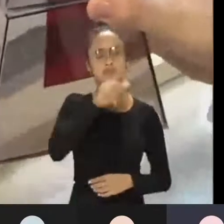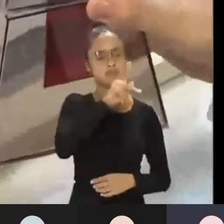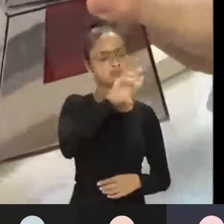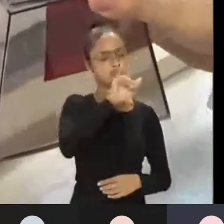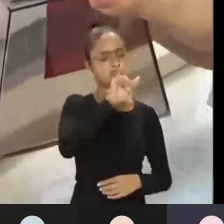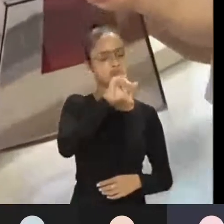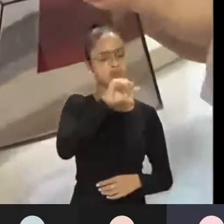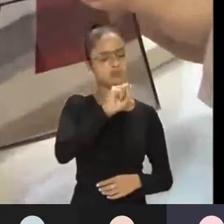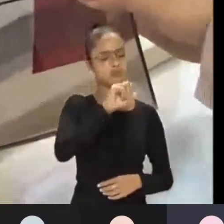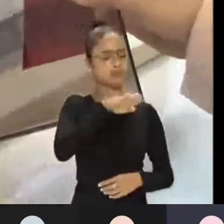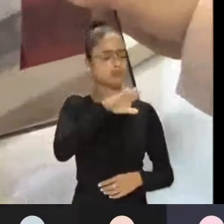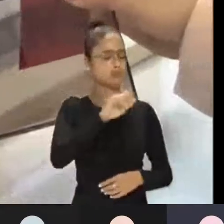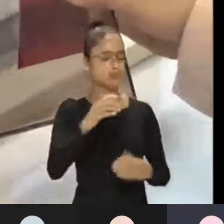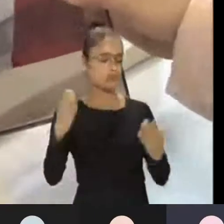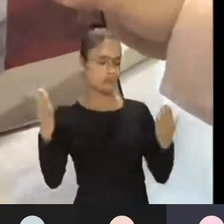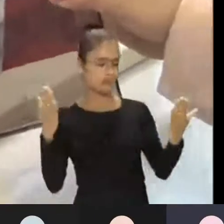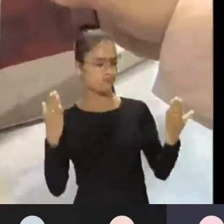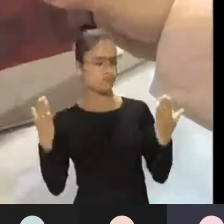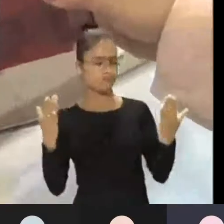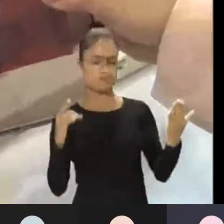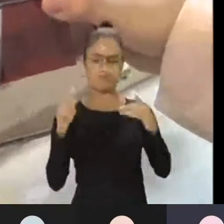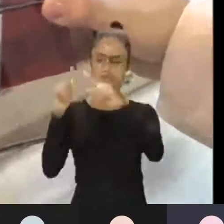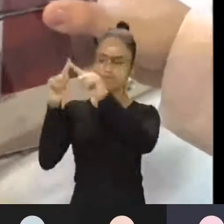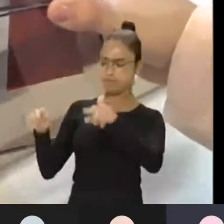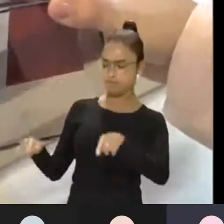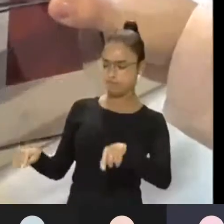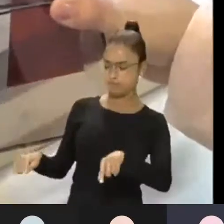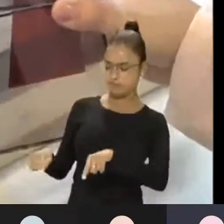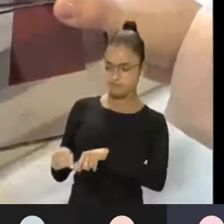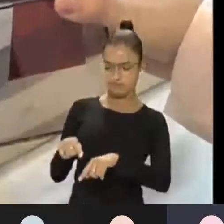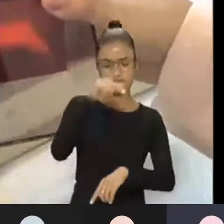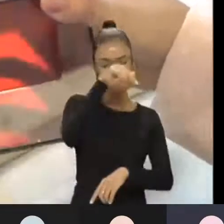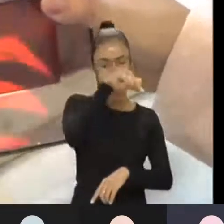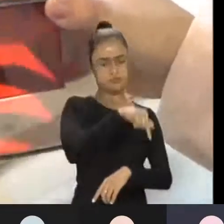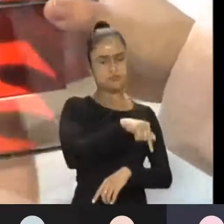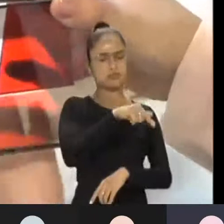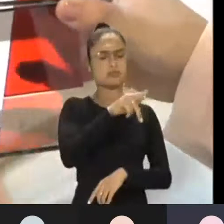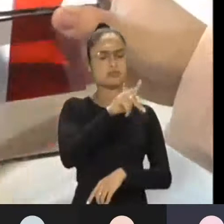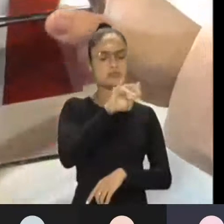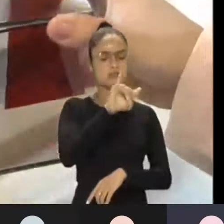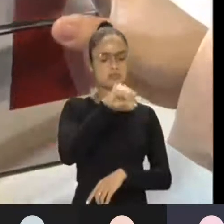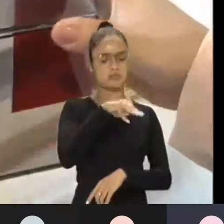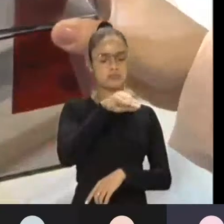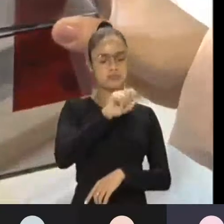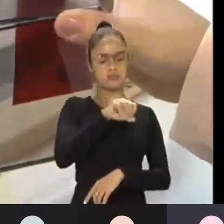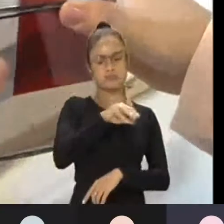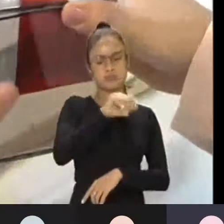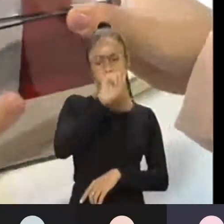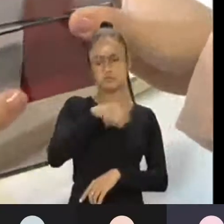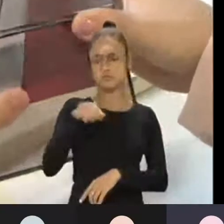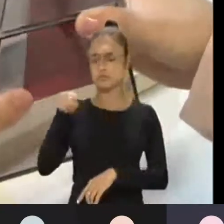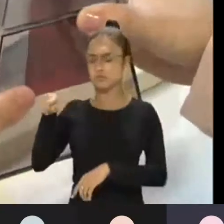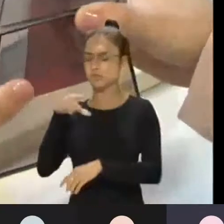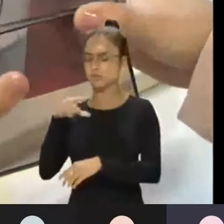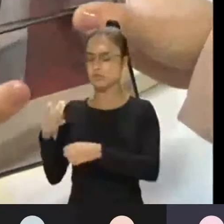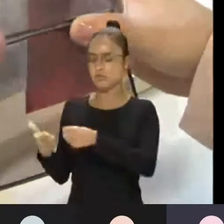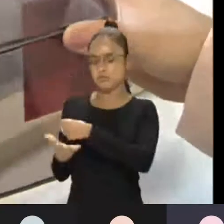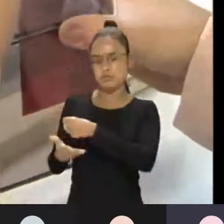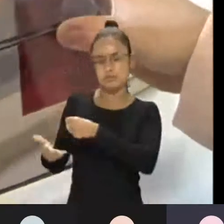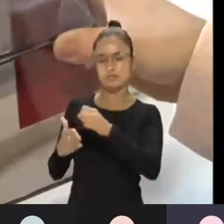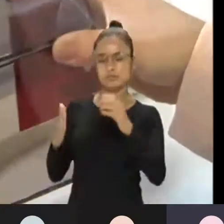prisma? A pirâmide, ela tem aqui uma base e